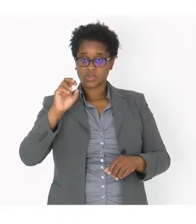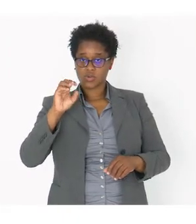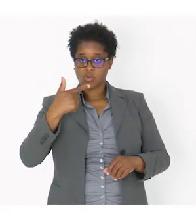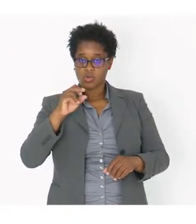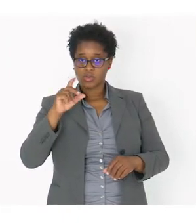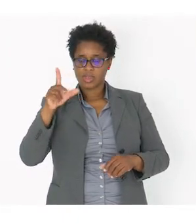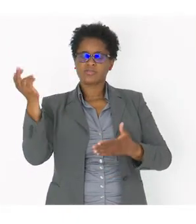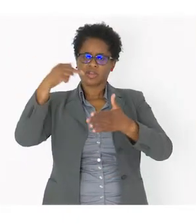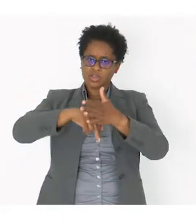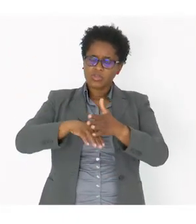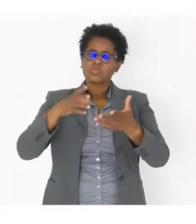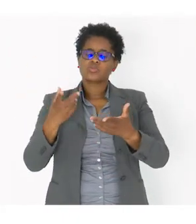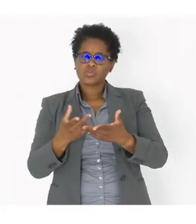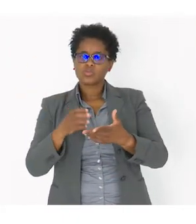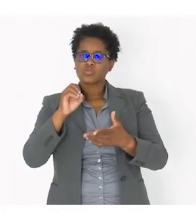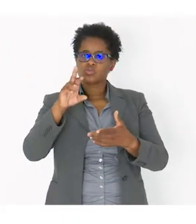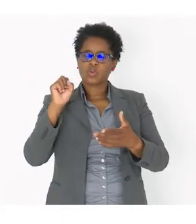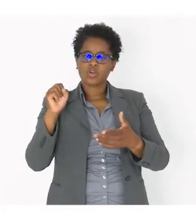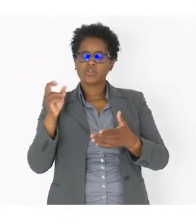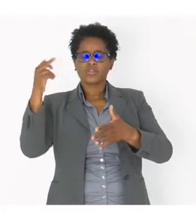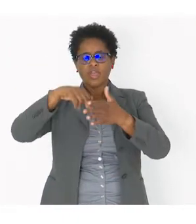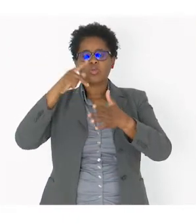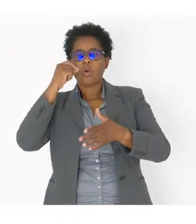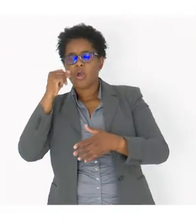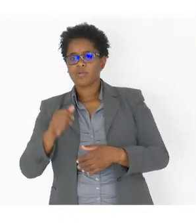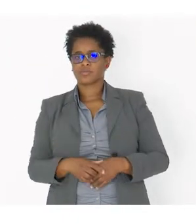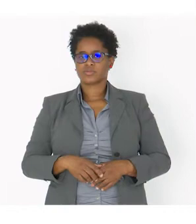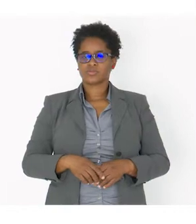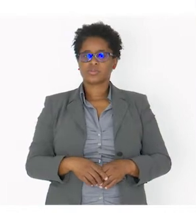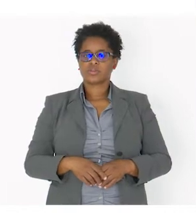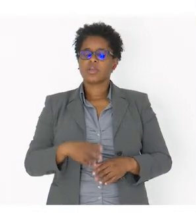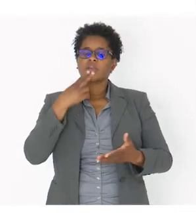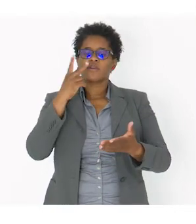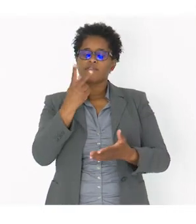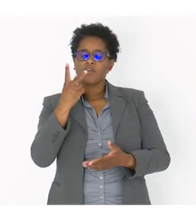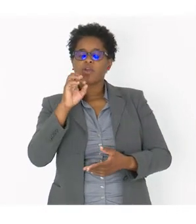internos do homem. Verdadeira ou falsa?